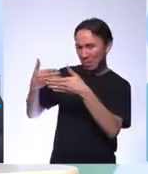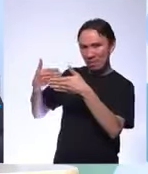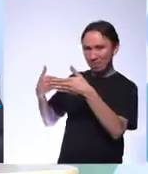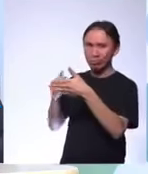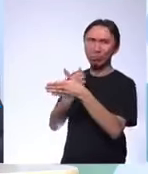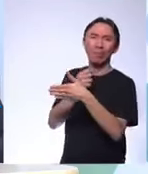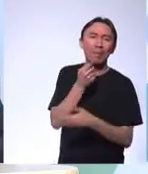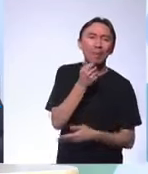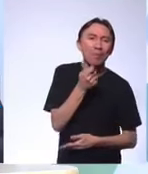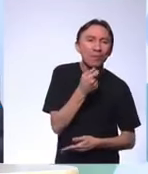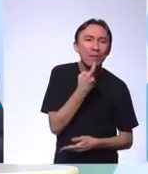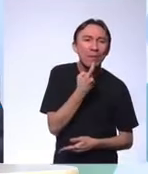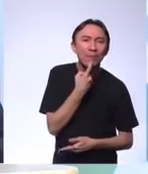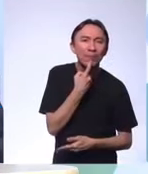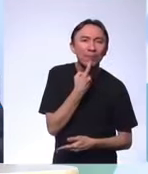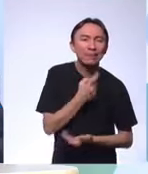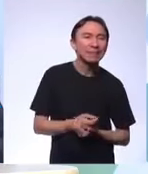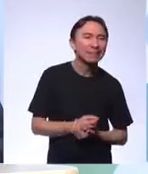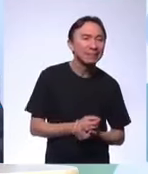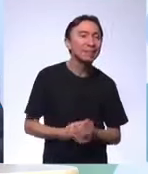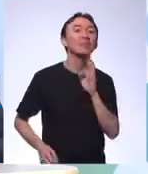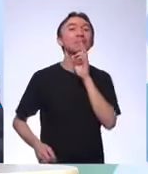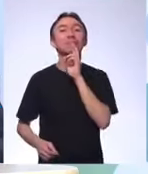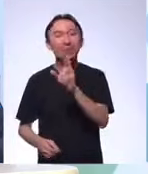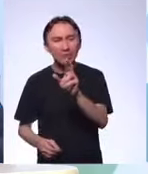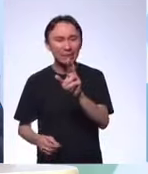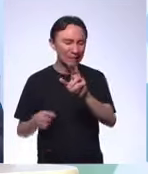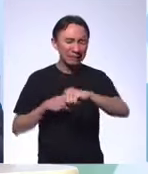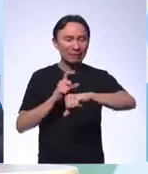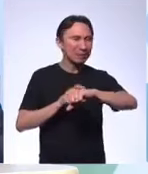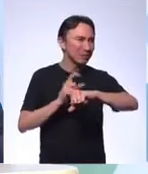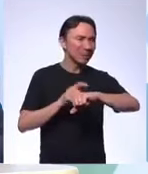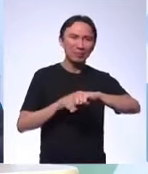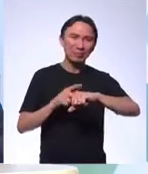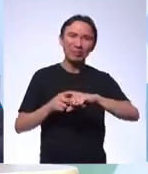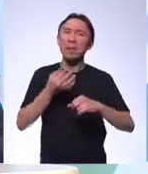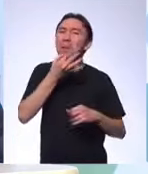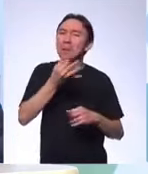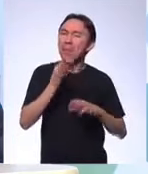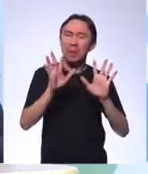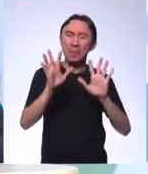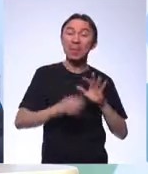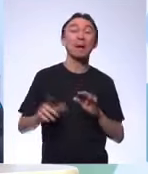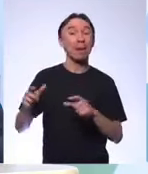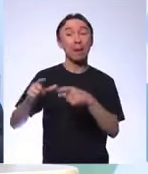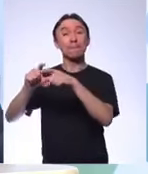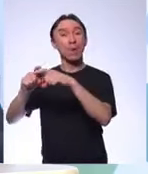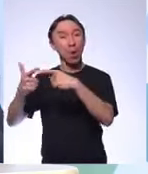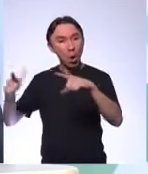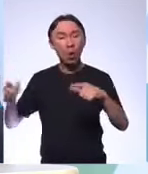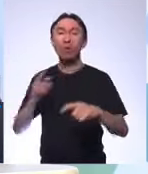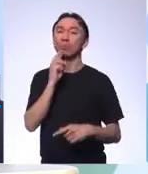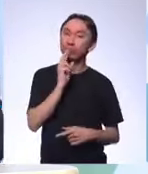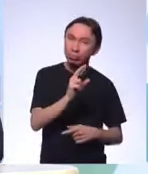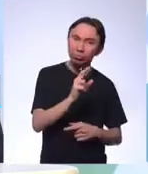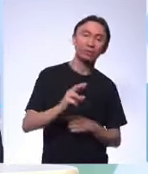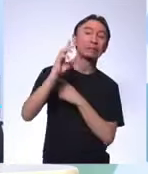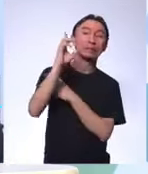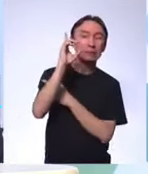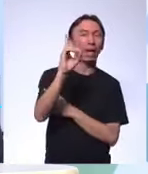a resposta aqui, prof, por causa do tempo, eu não vou comentar, mas a galera aqui, no geral, colocou a letra